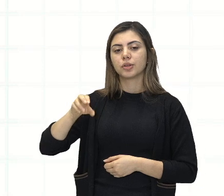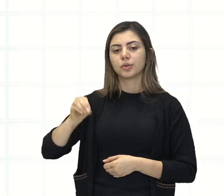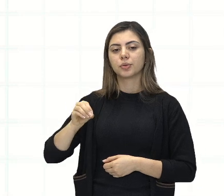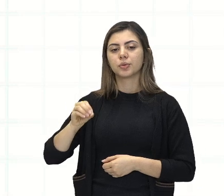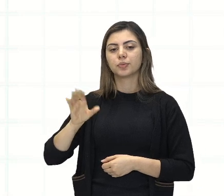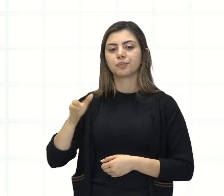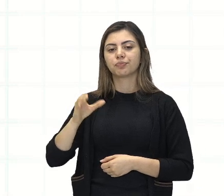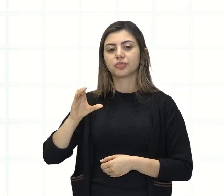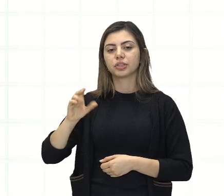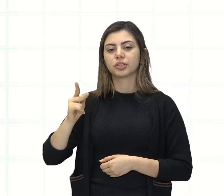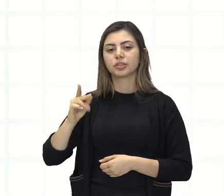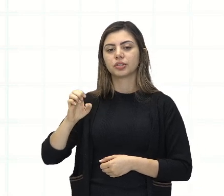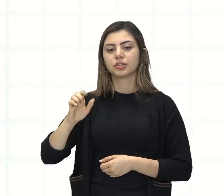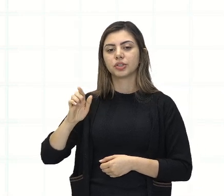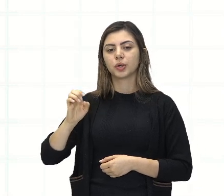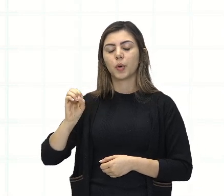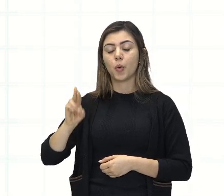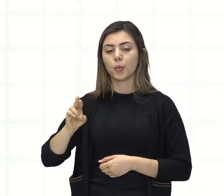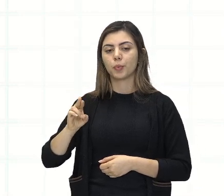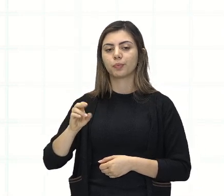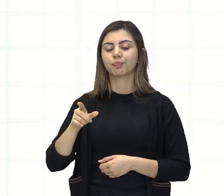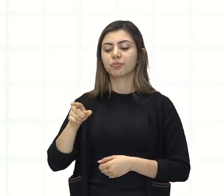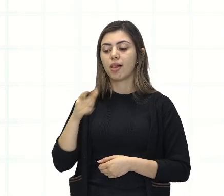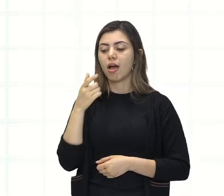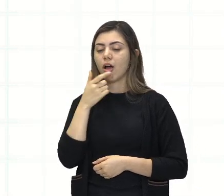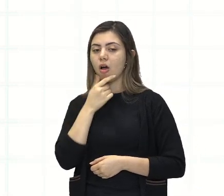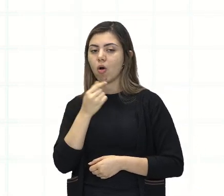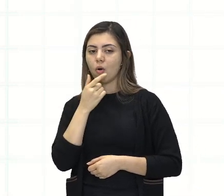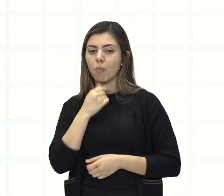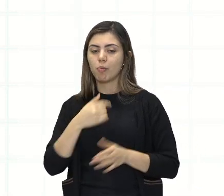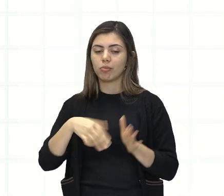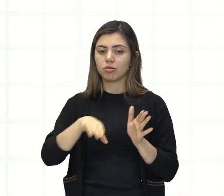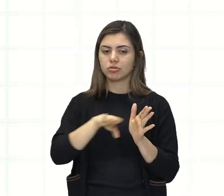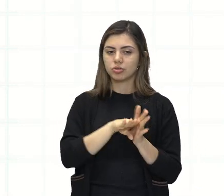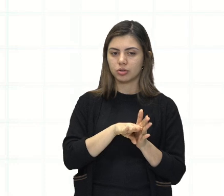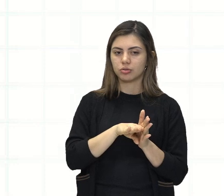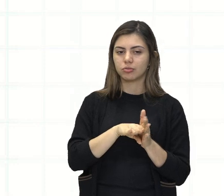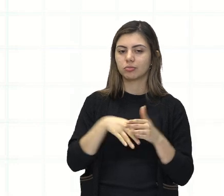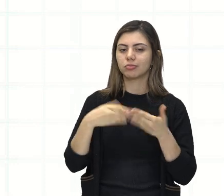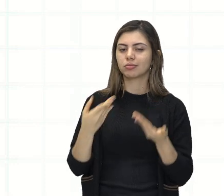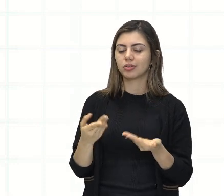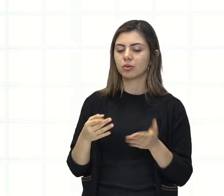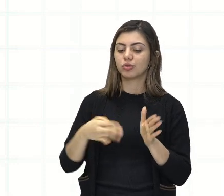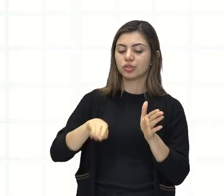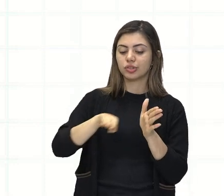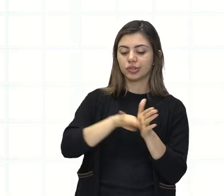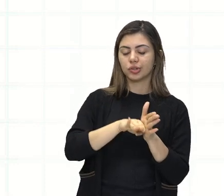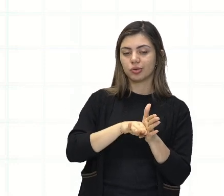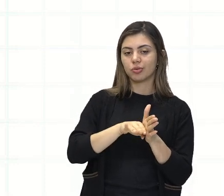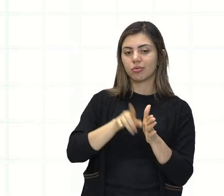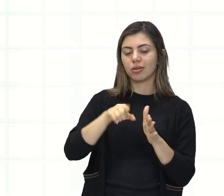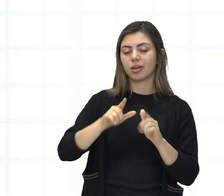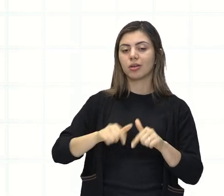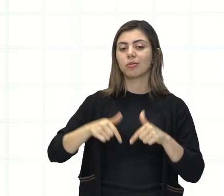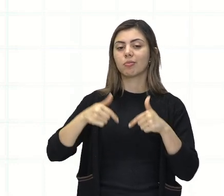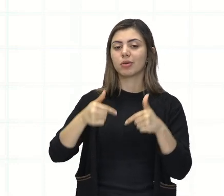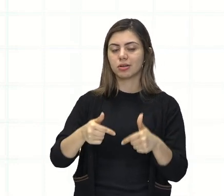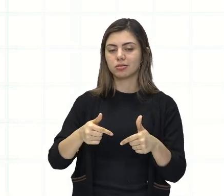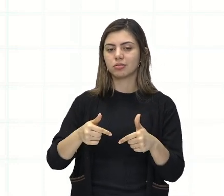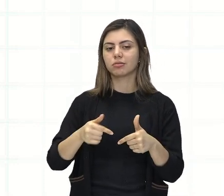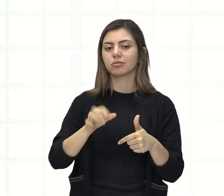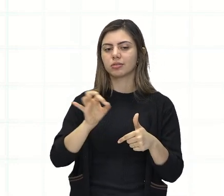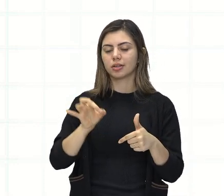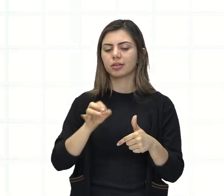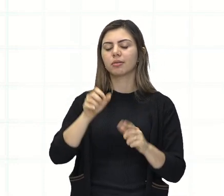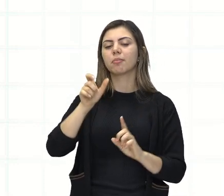chegou. Nós temos aqui, então, uma ação praticada